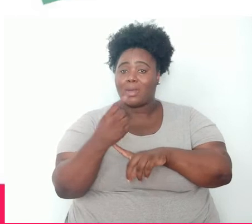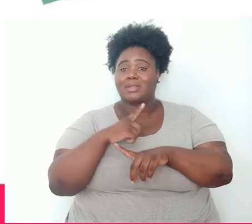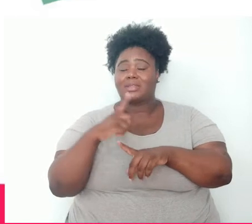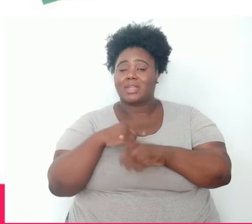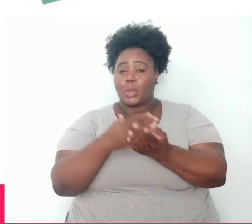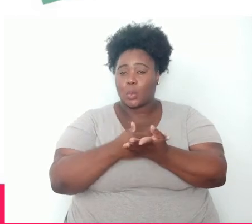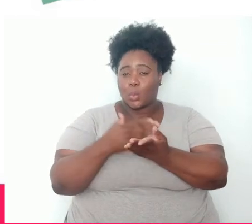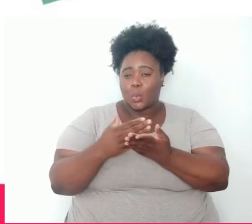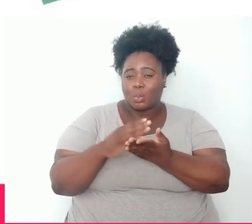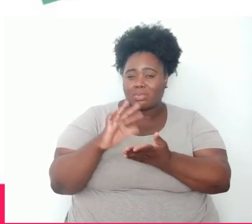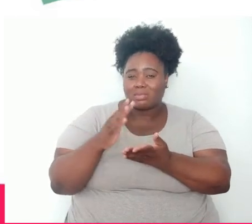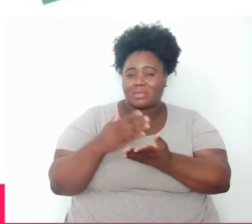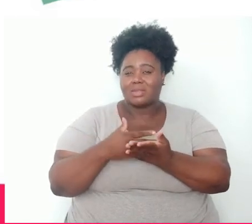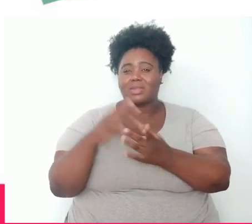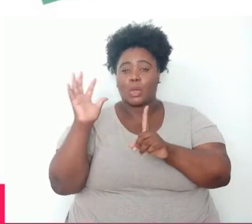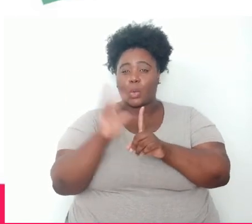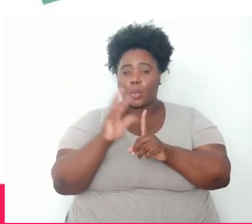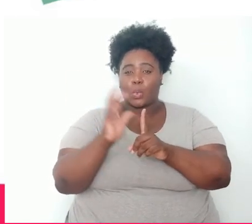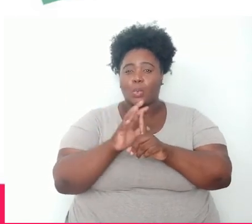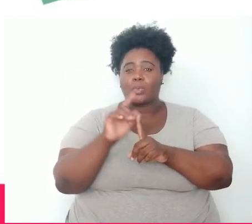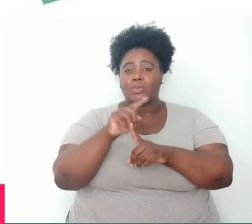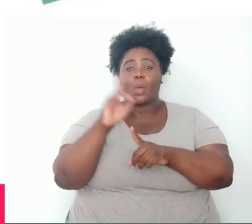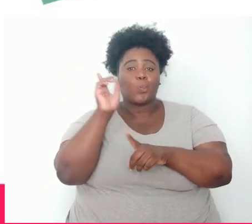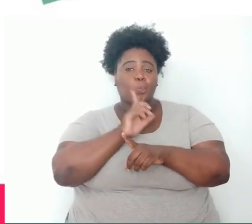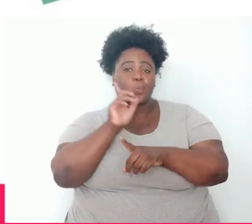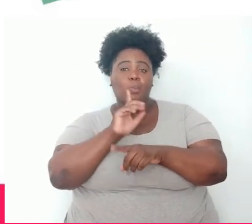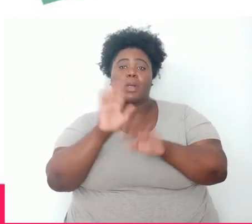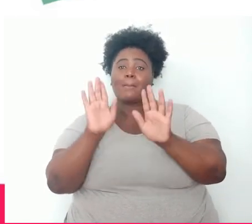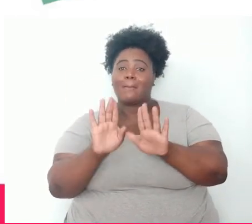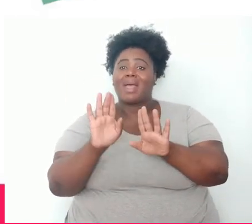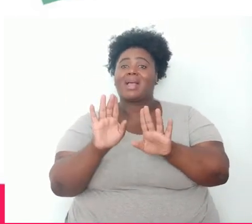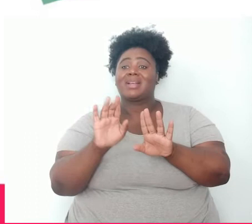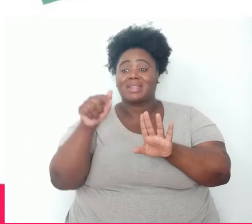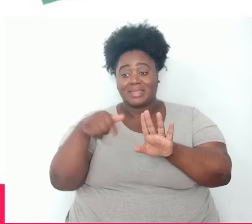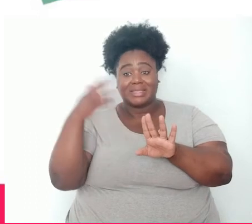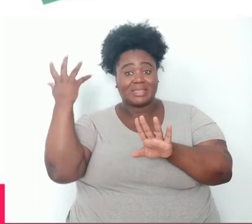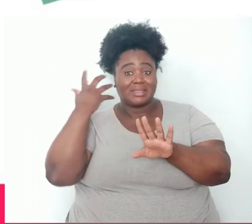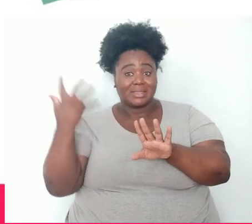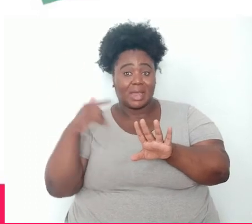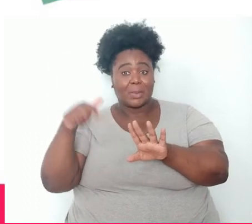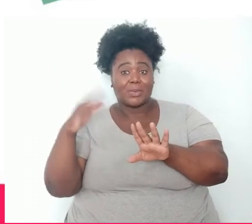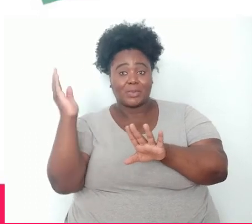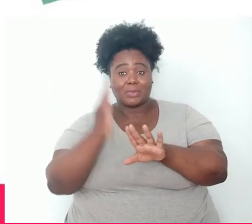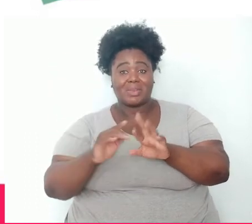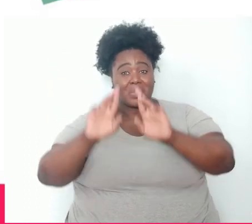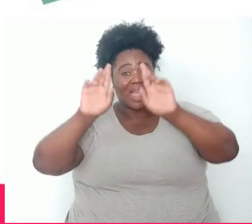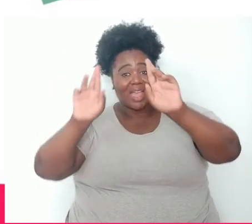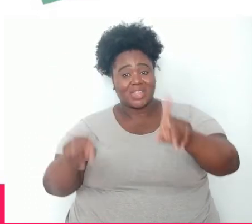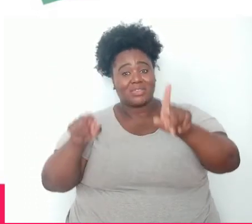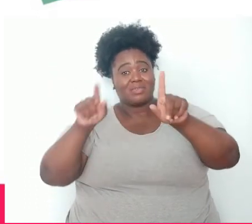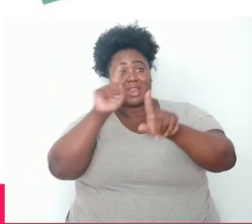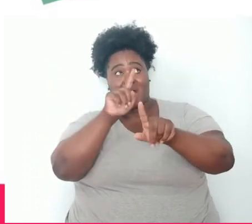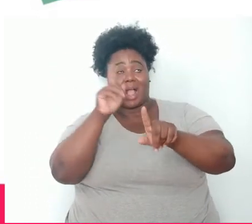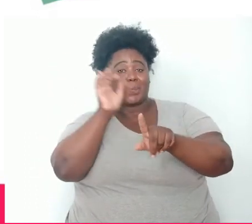talvez, ali, de uma influência muito grande dos Estados Unidos, mas ser drag no Brasil é completamente diferente do que é uma drag